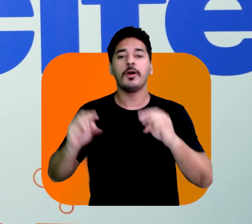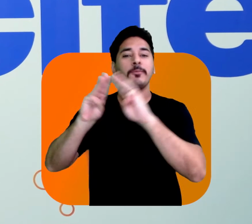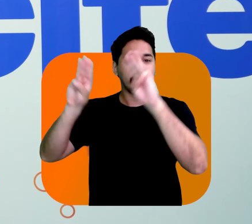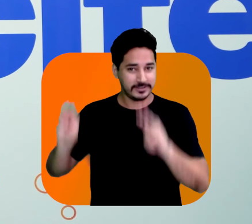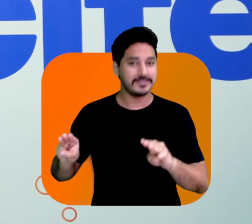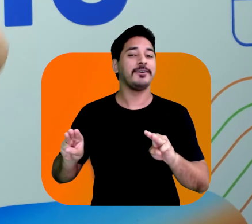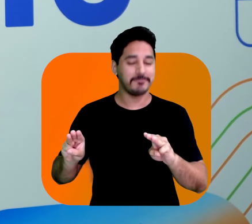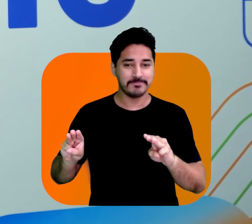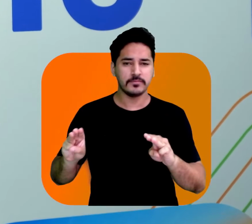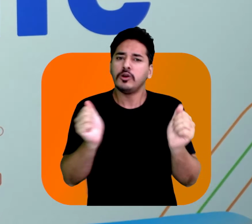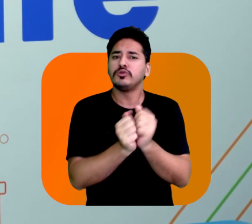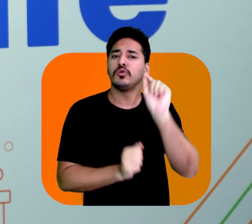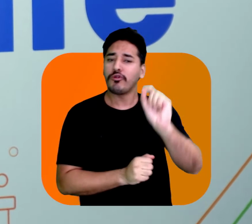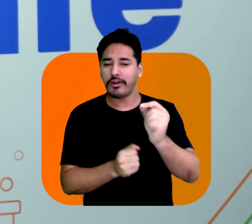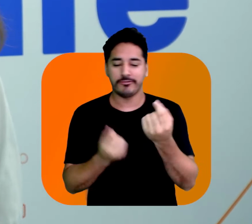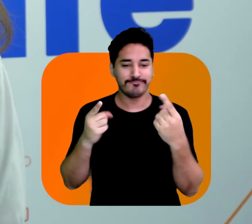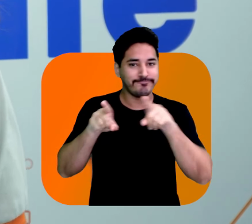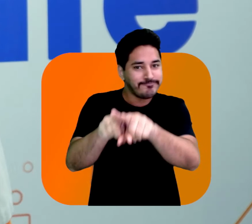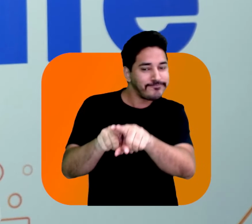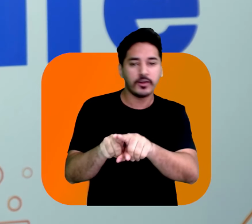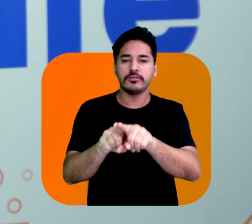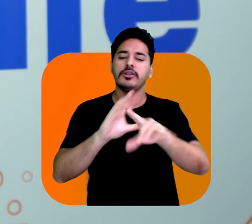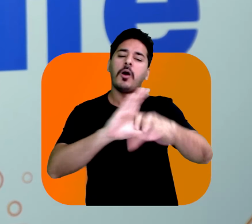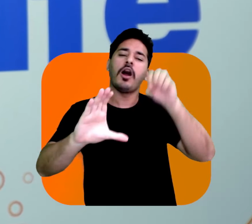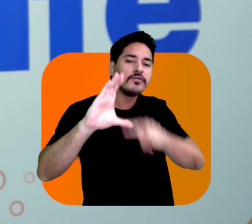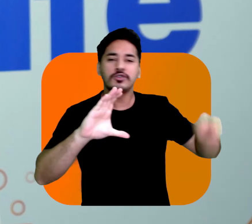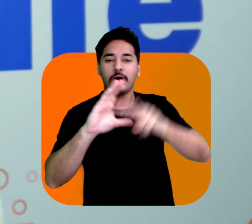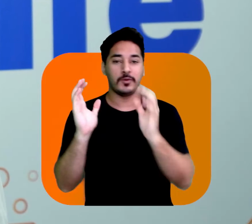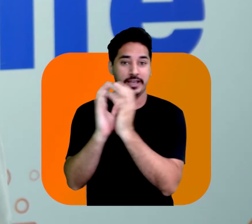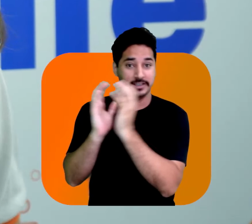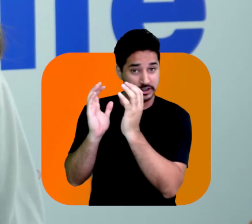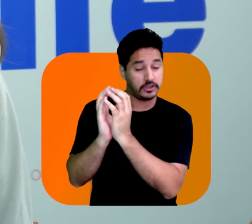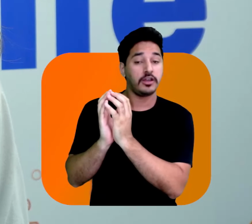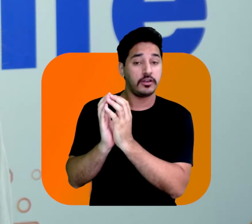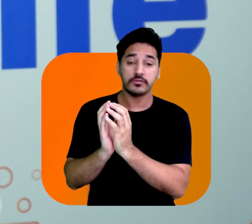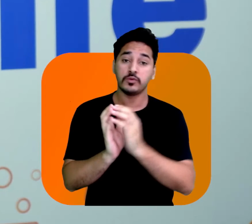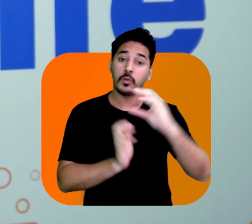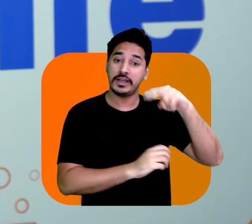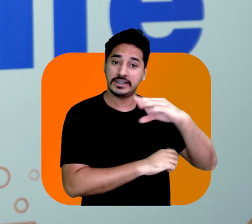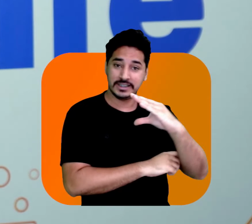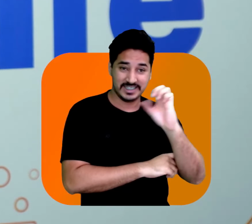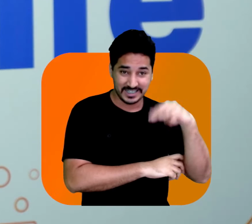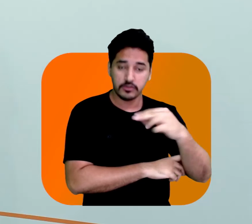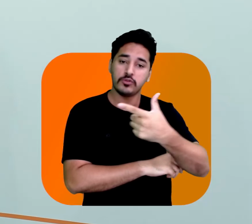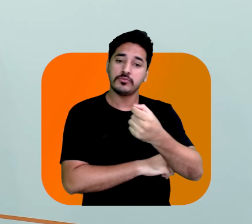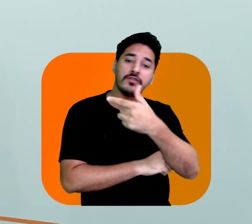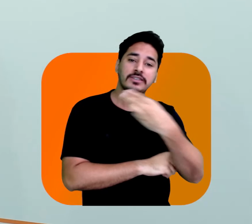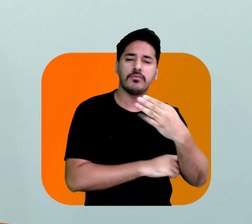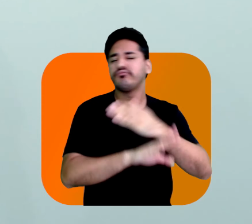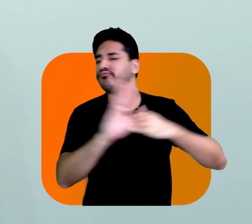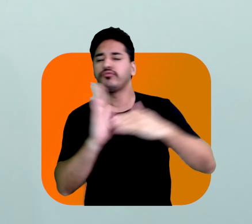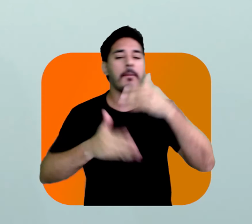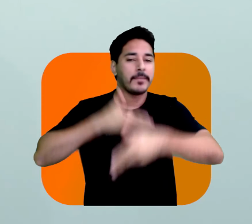Museu Cais do Sertão. Junto com o Encontro Municipal de Audiovisual na Educação do Recife, ONCN de 2023. Para que